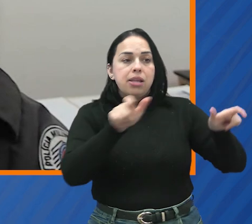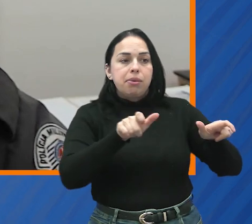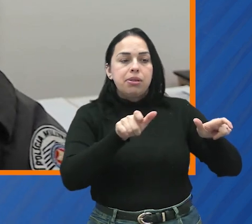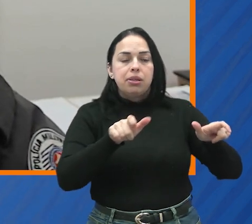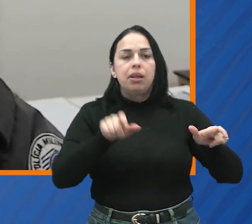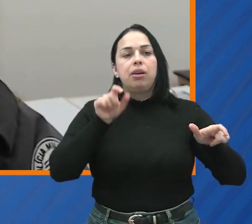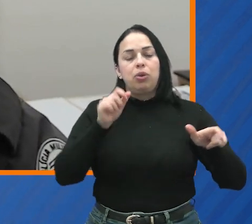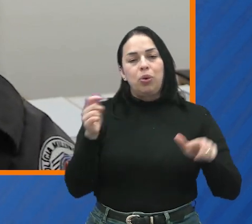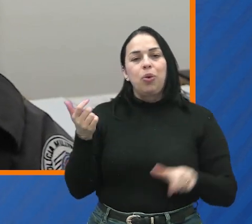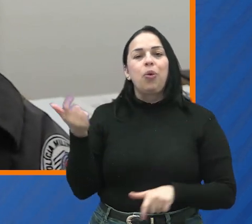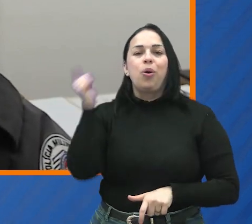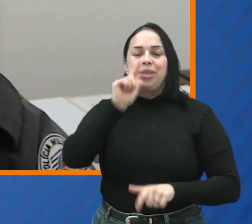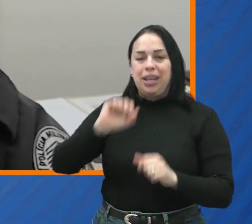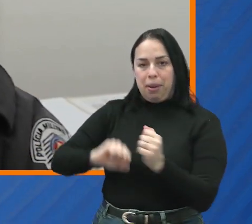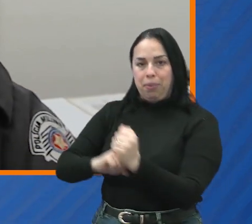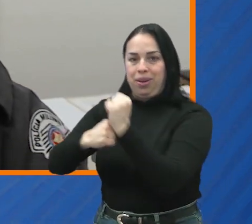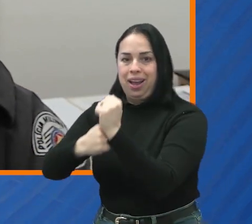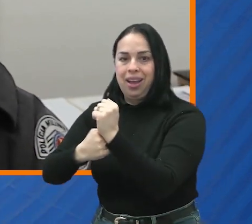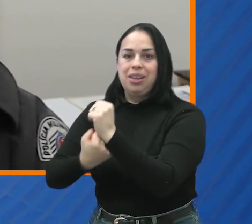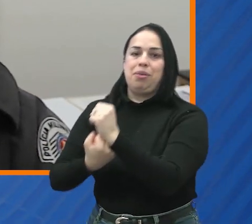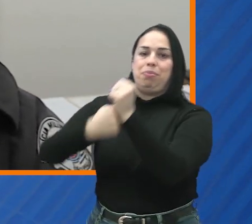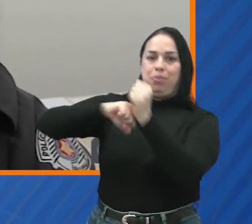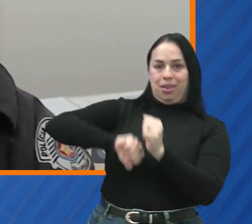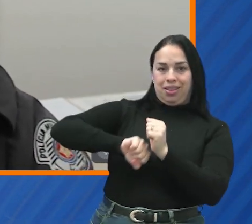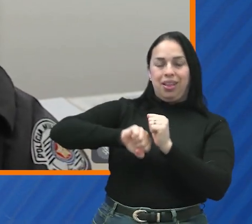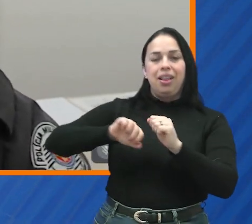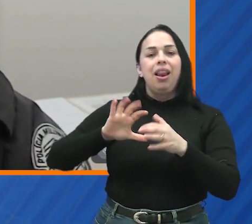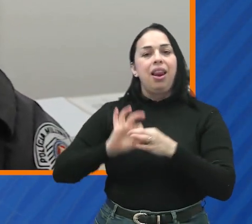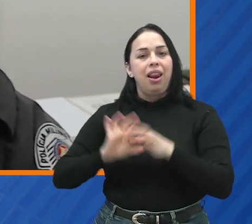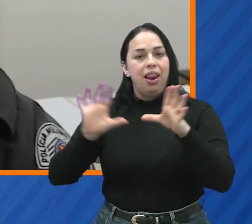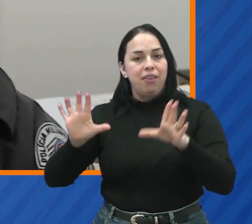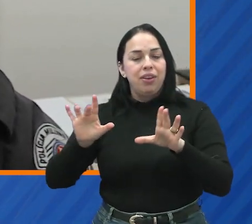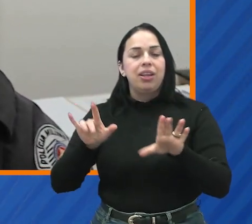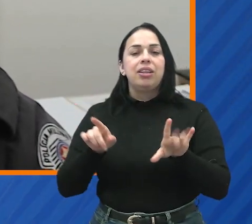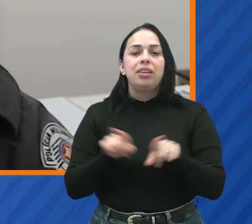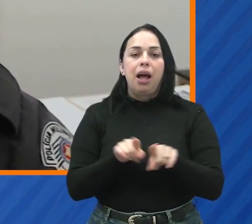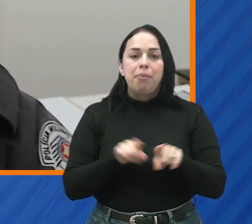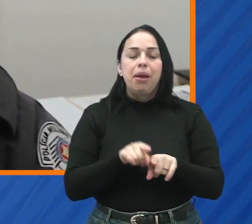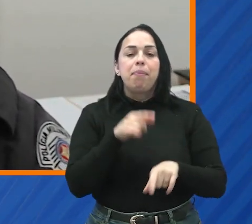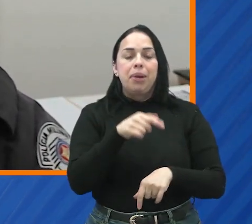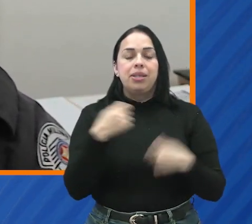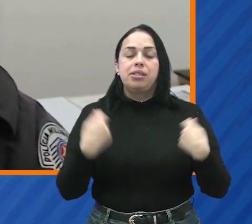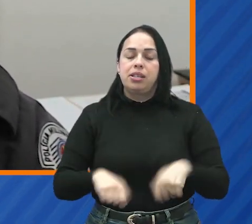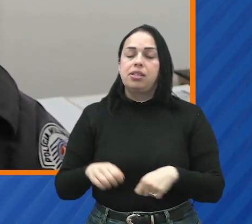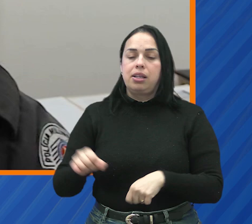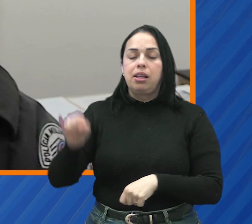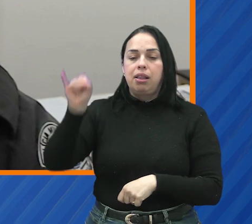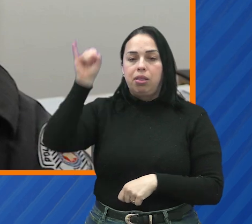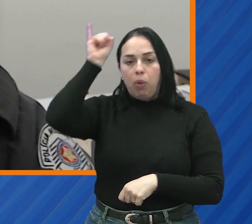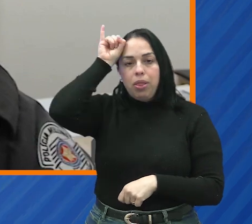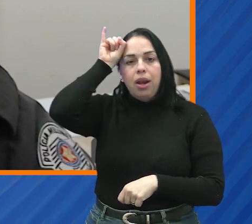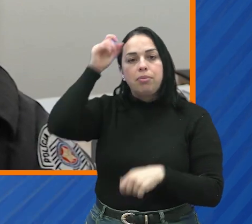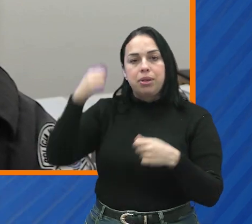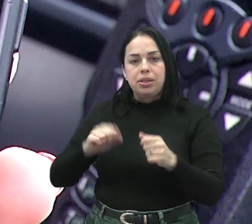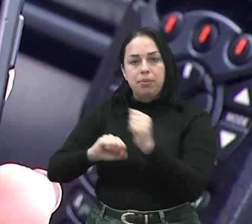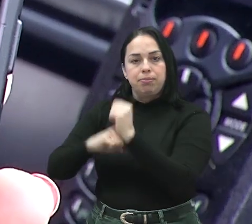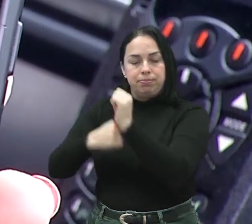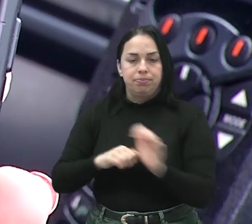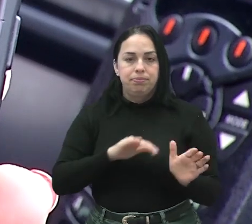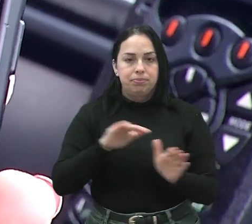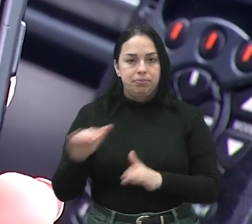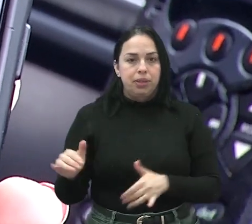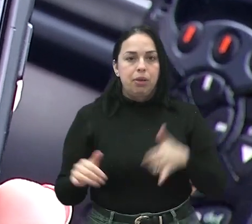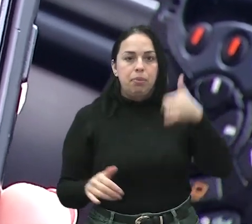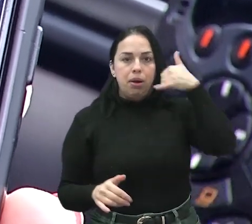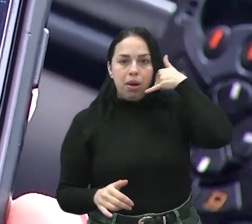usuário desativar. Mas quem já possui o aparelho no sistema operacional Android tem que ativar essa funcionalidade. Para